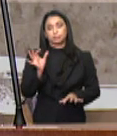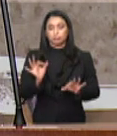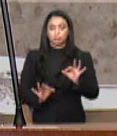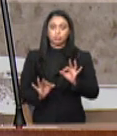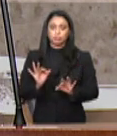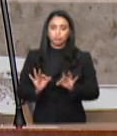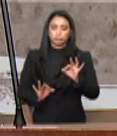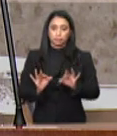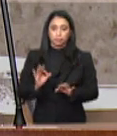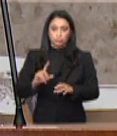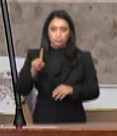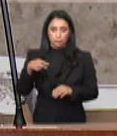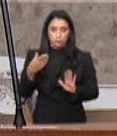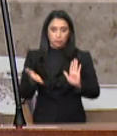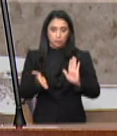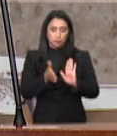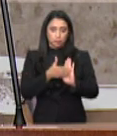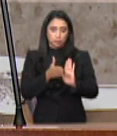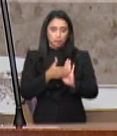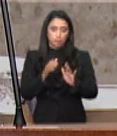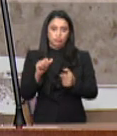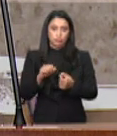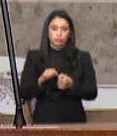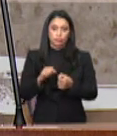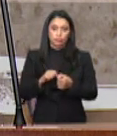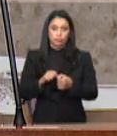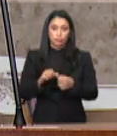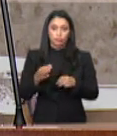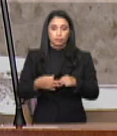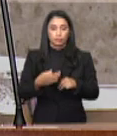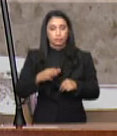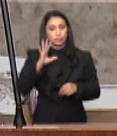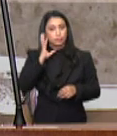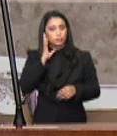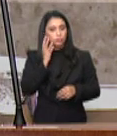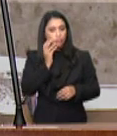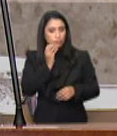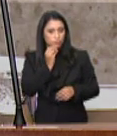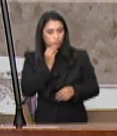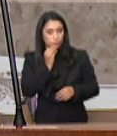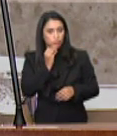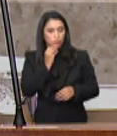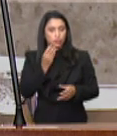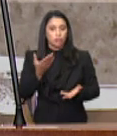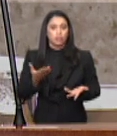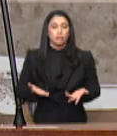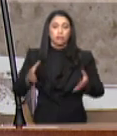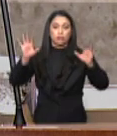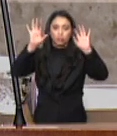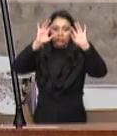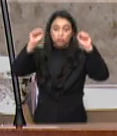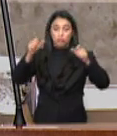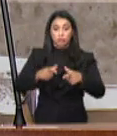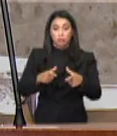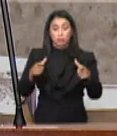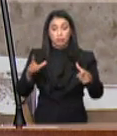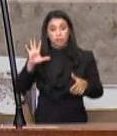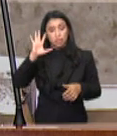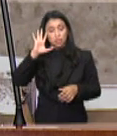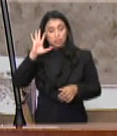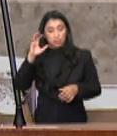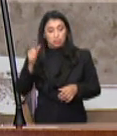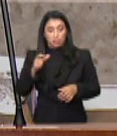de apresentação das razões finais por correus, colaboradores e